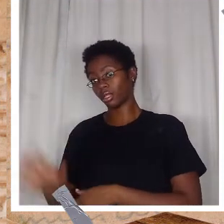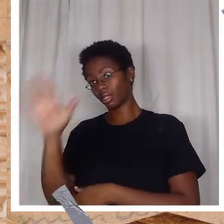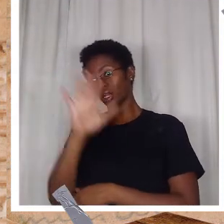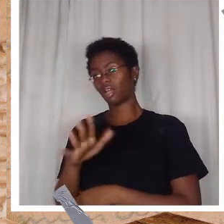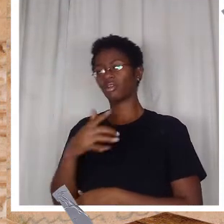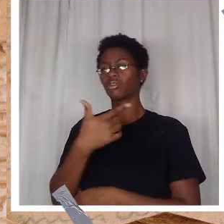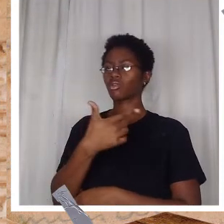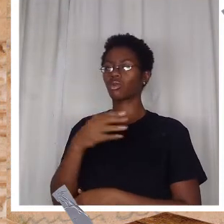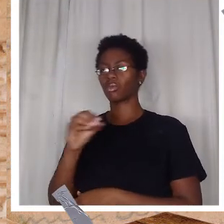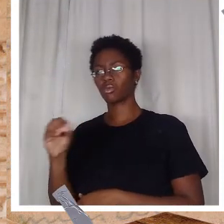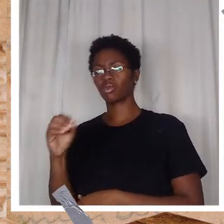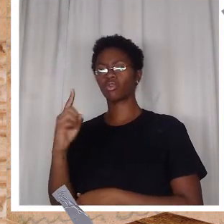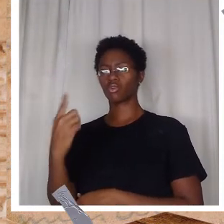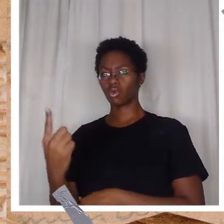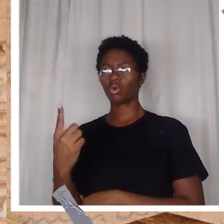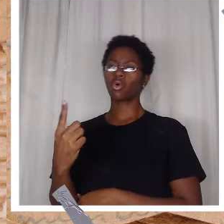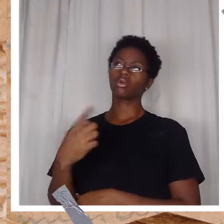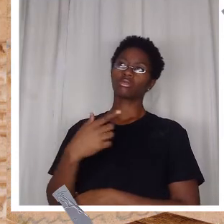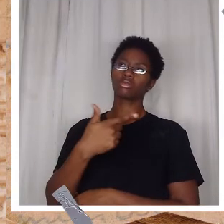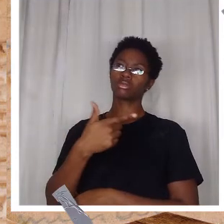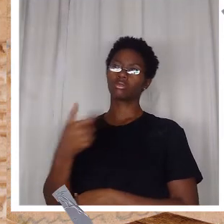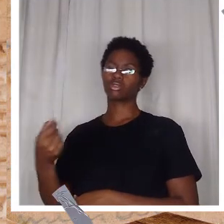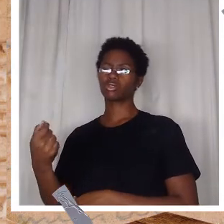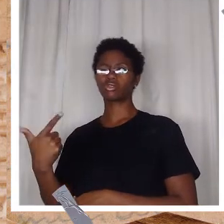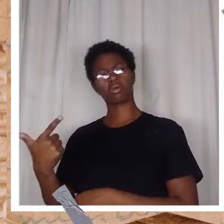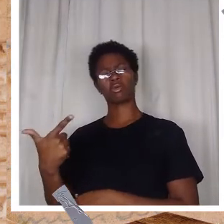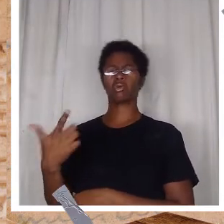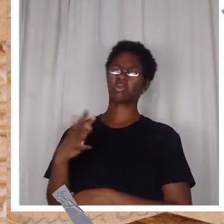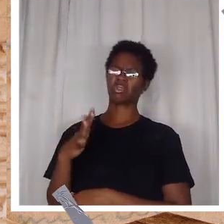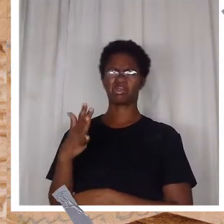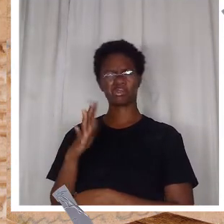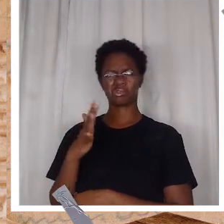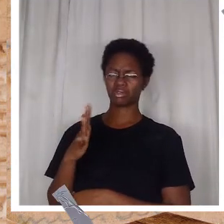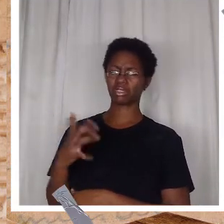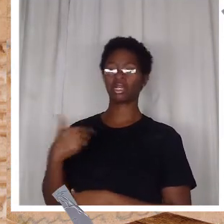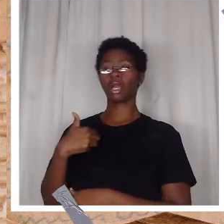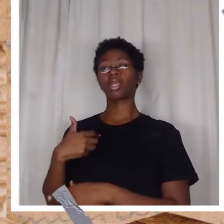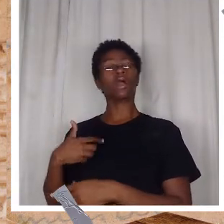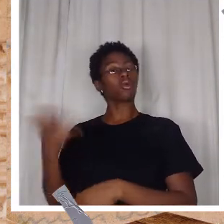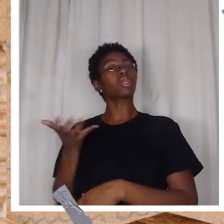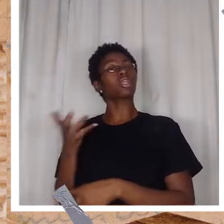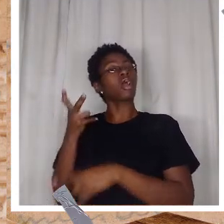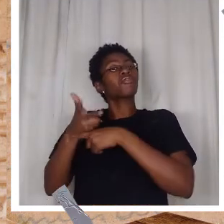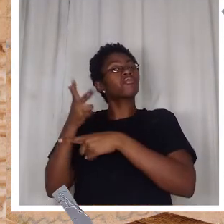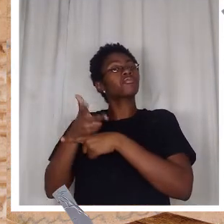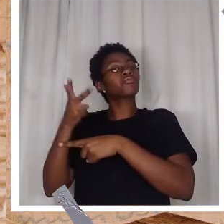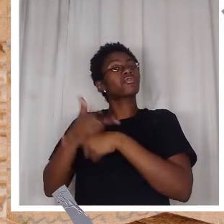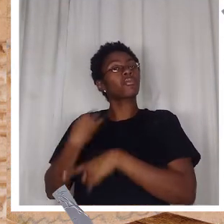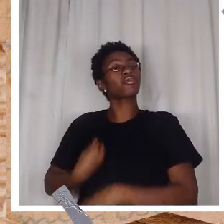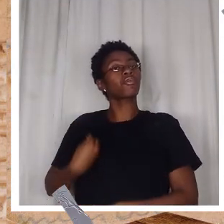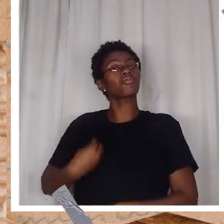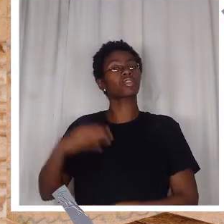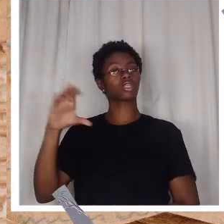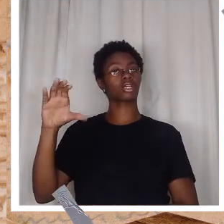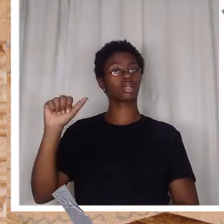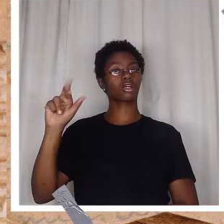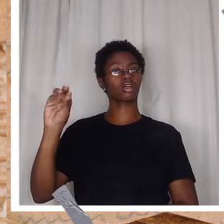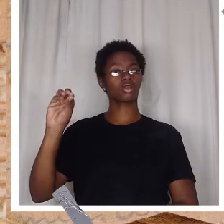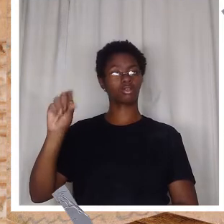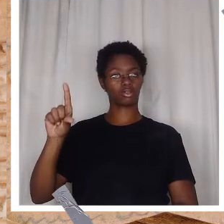minha ideia, naquela época, era fazer um filme sobre a vida da Carolina Maria de Jesus, pegando ela